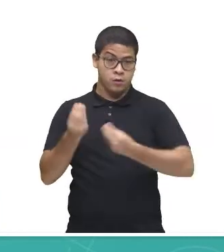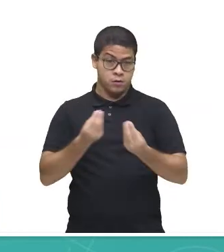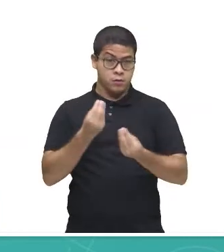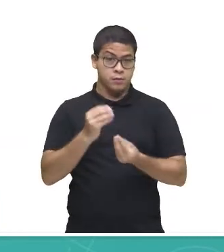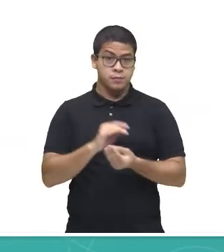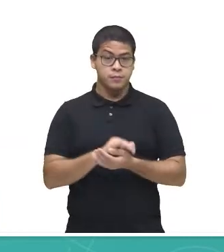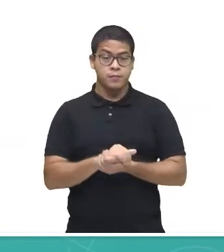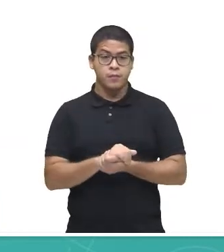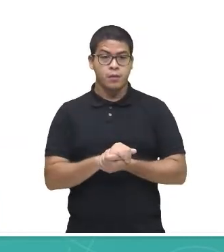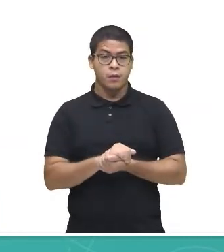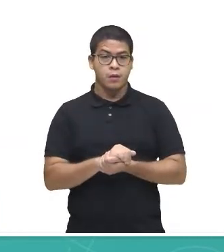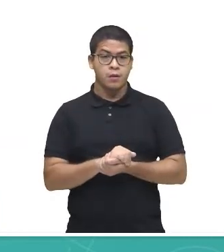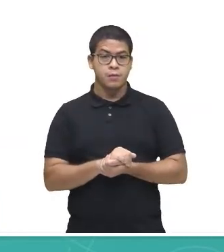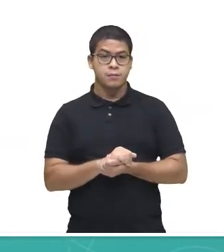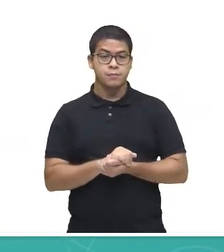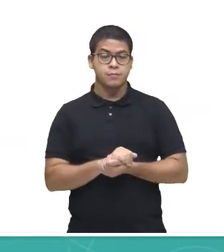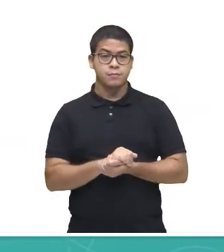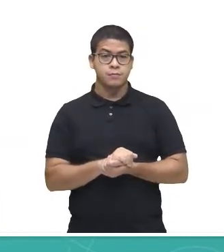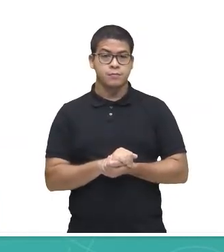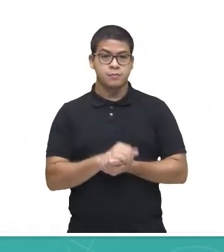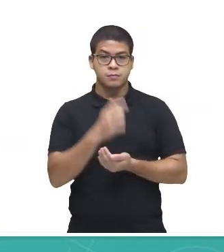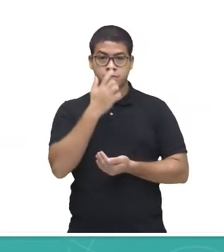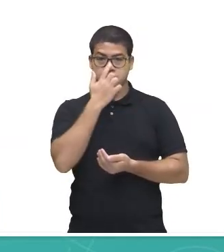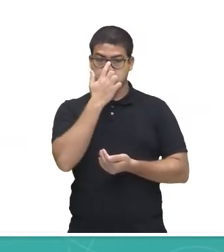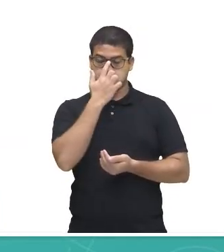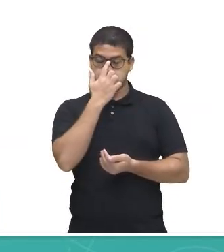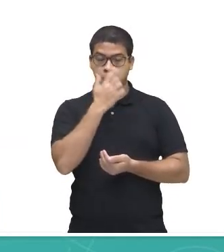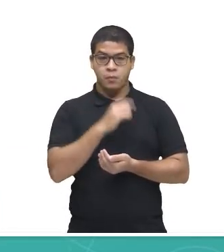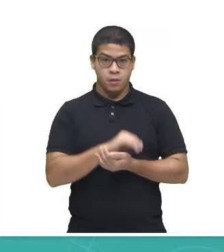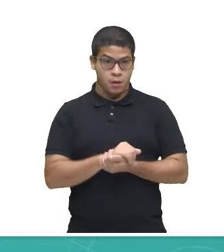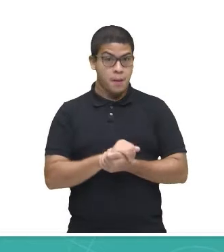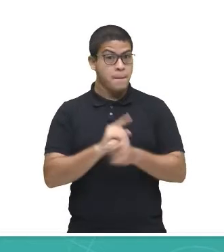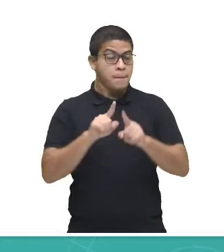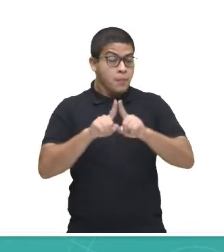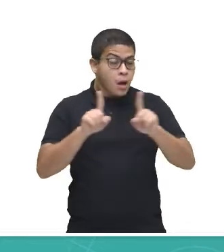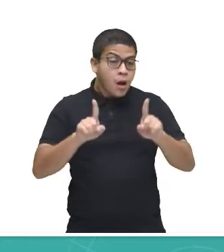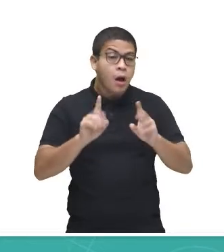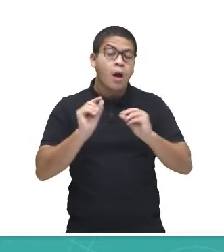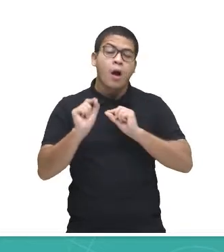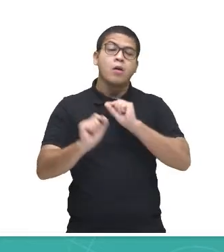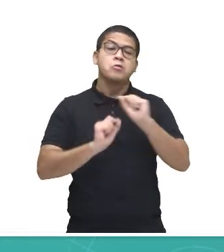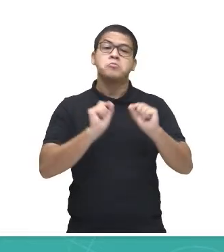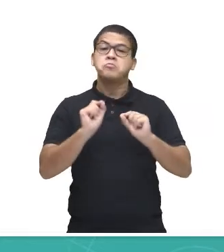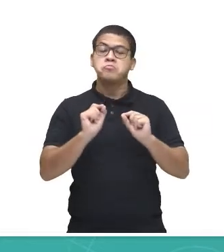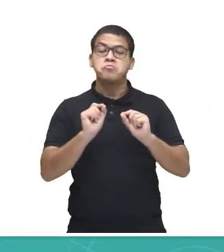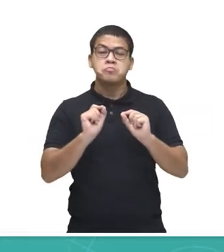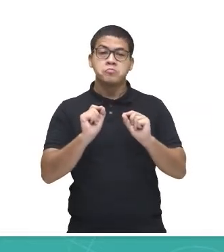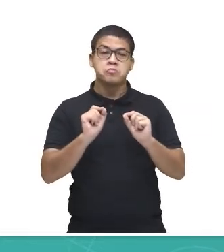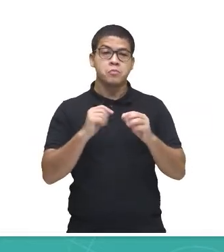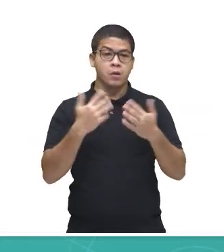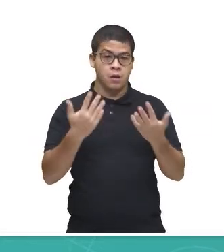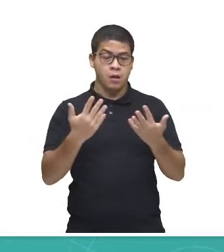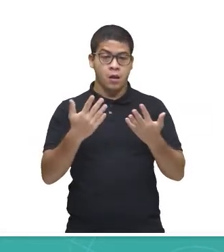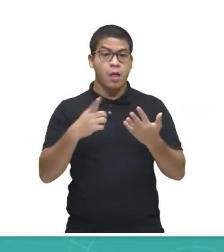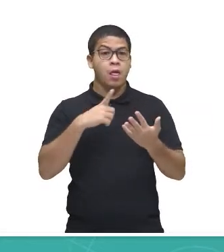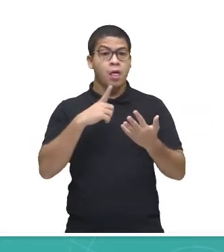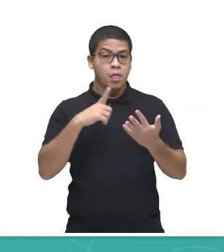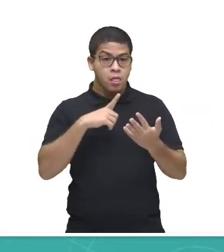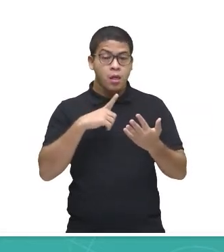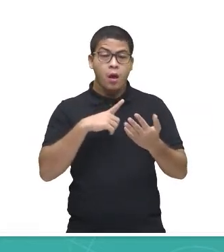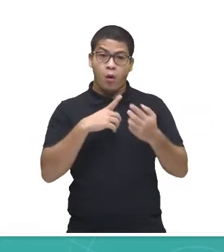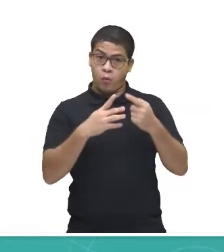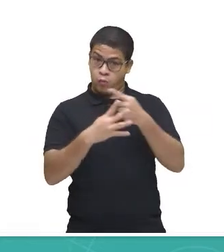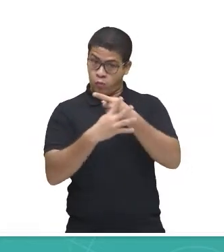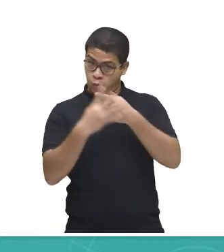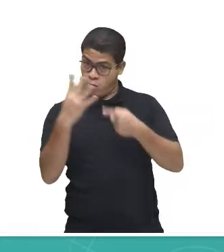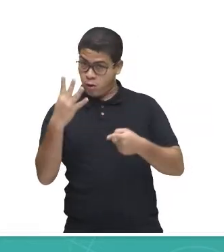retas paralelas. Beleza. Mas, além de ângulos internos e ângulos externos, a